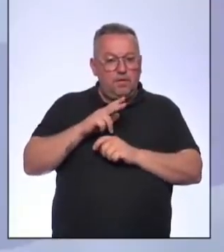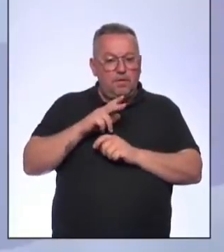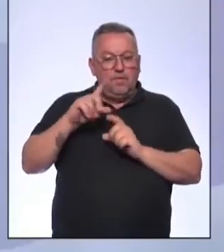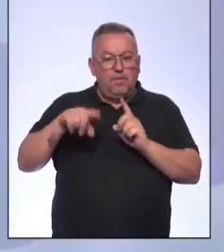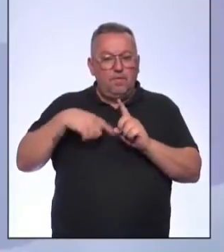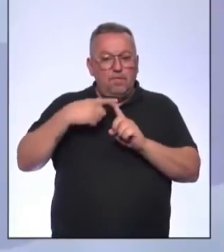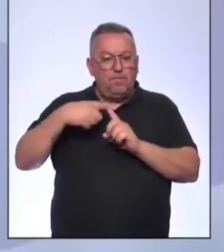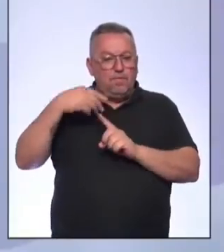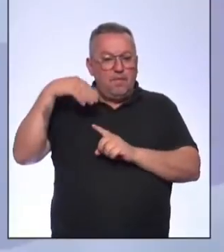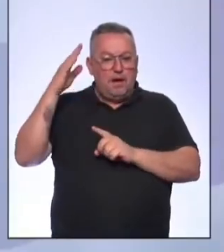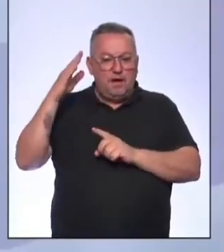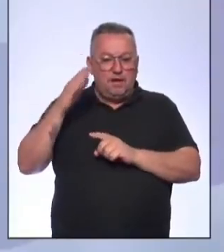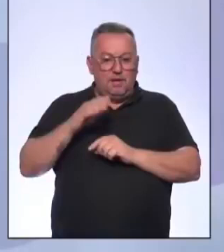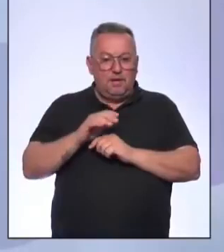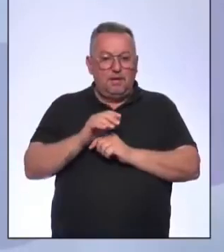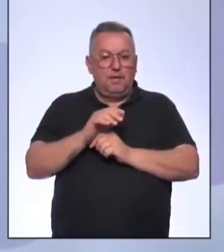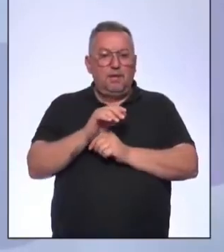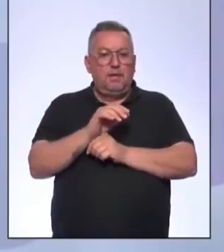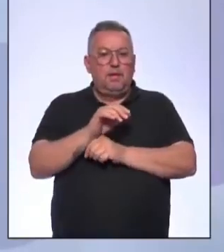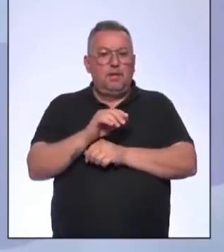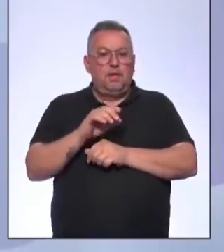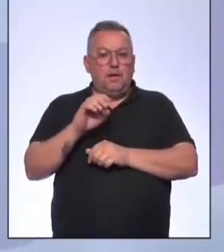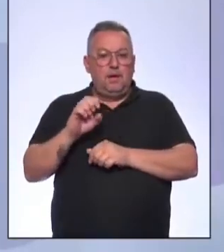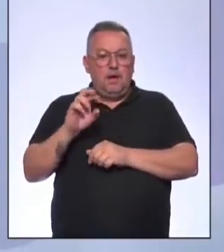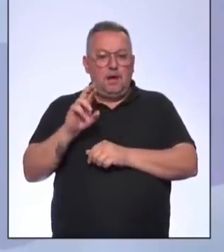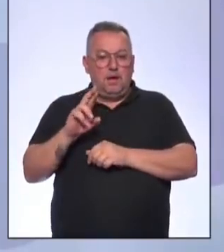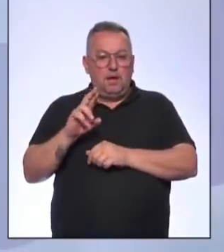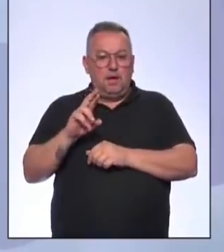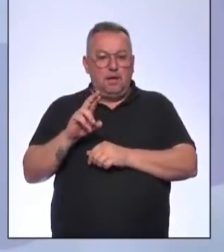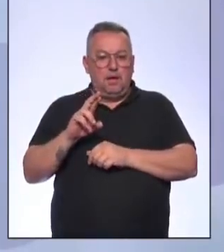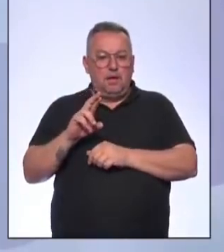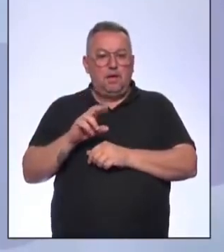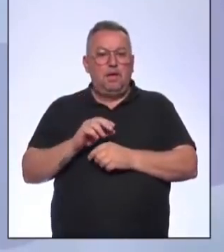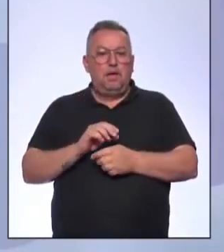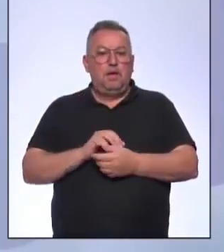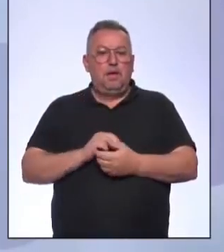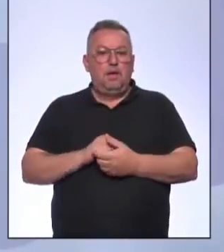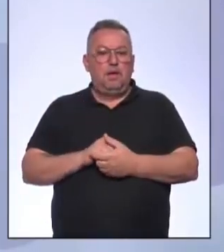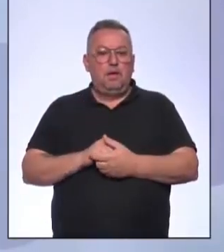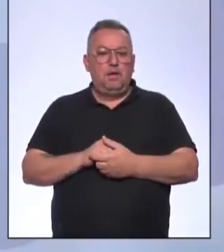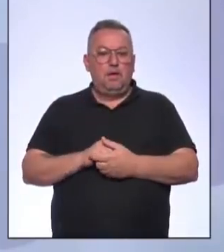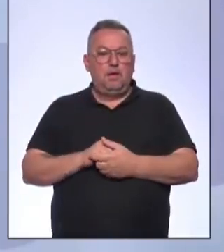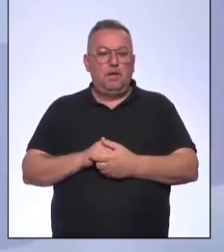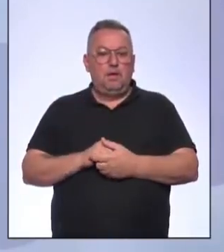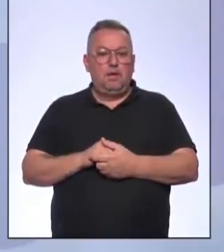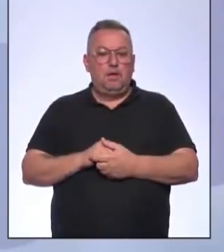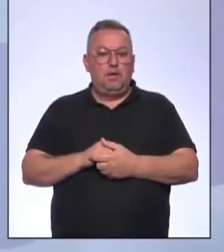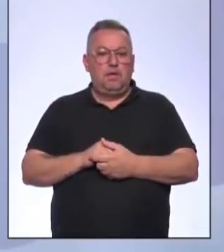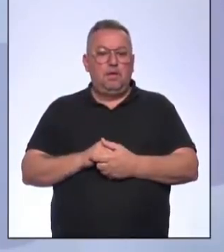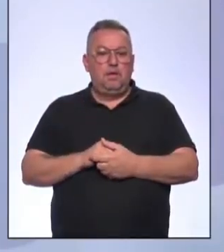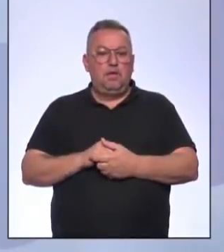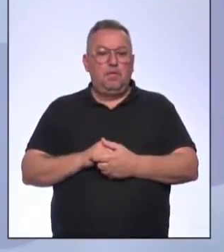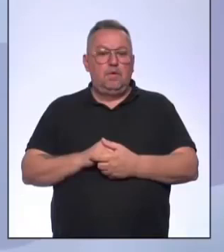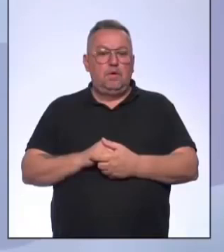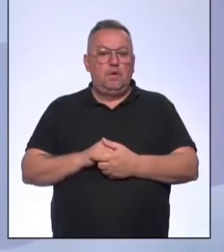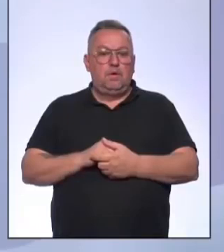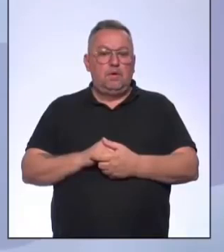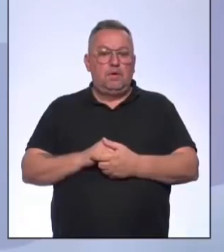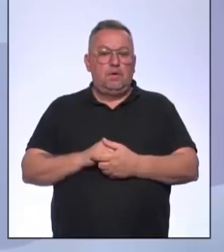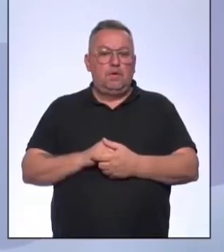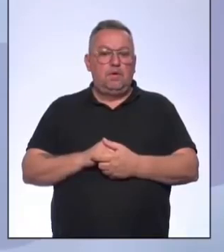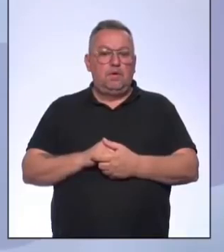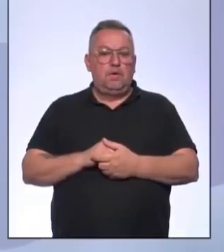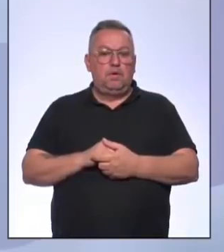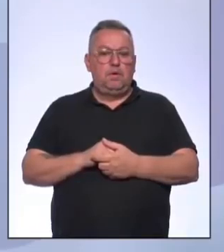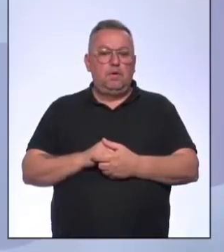mais esperto? A regra não é colocar o ER. Então, smart vai virar smarter. Então, você